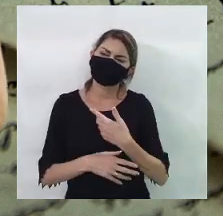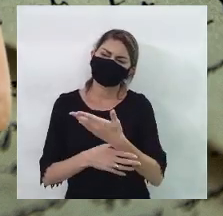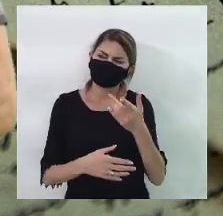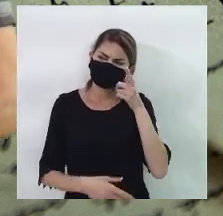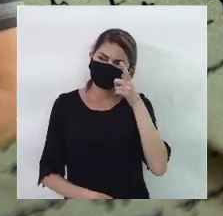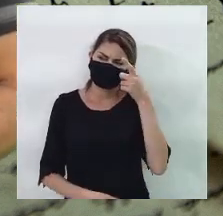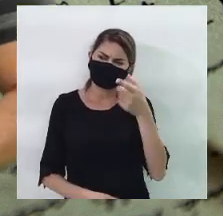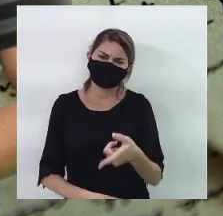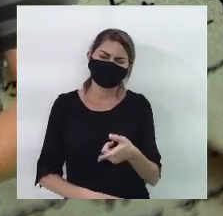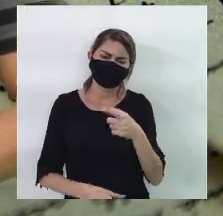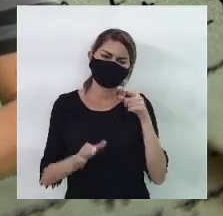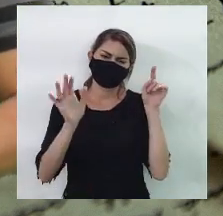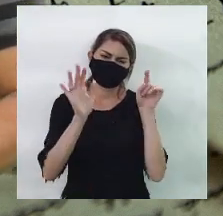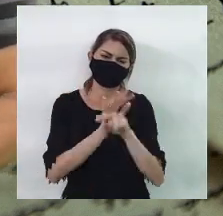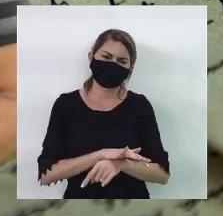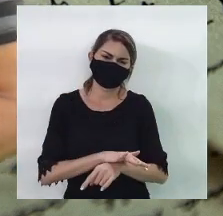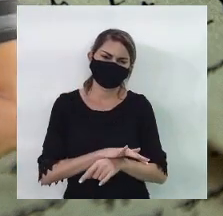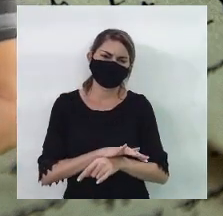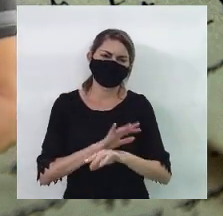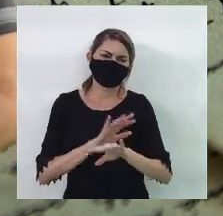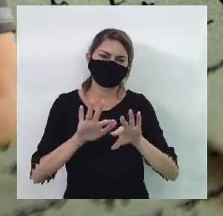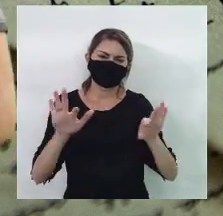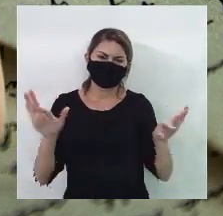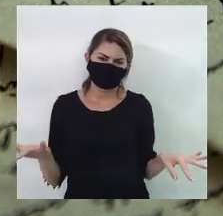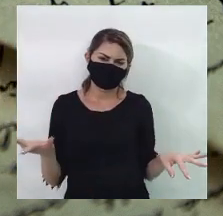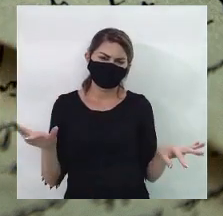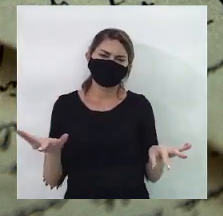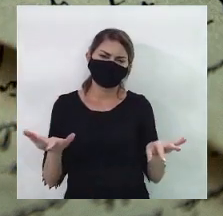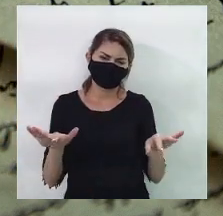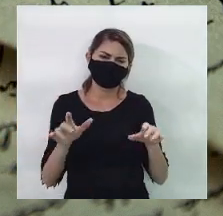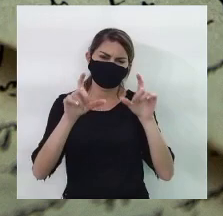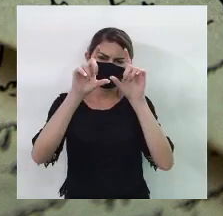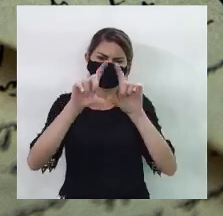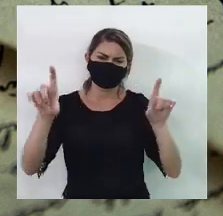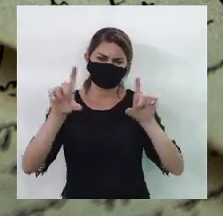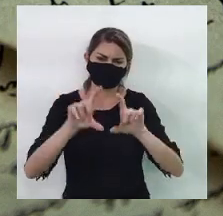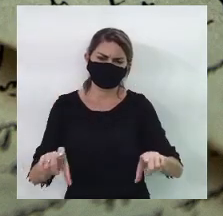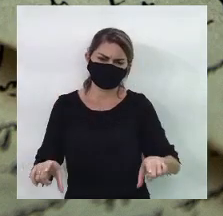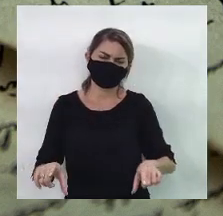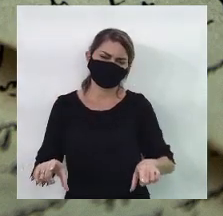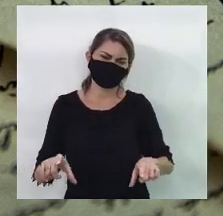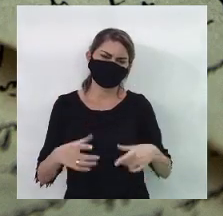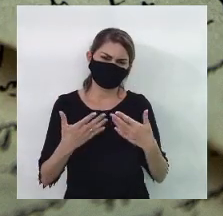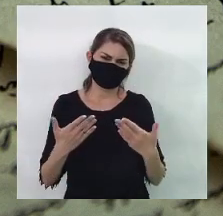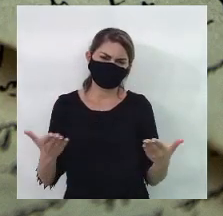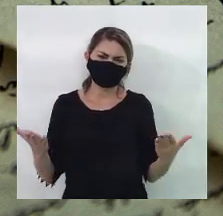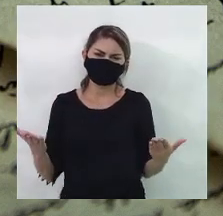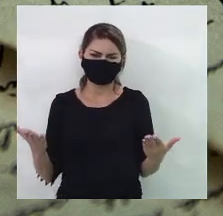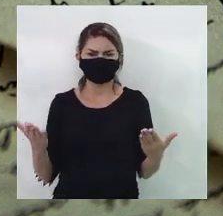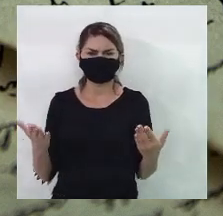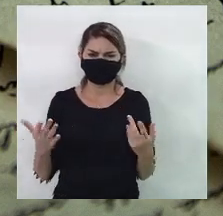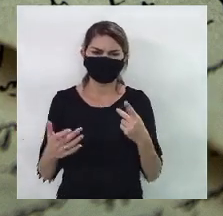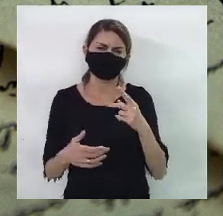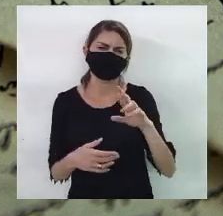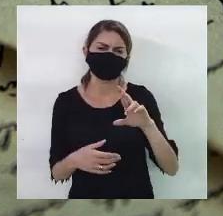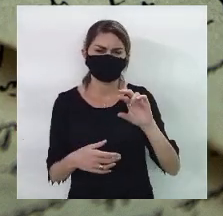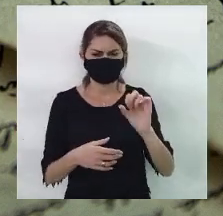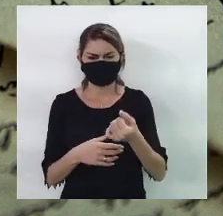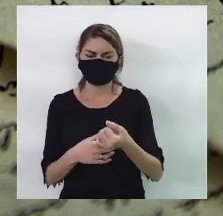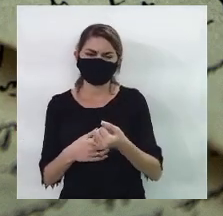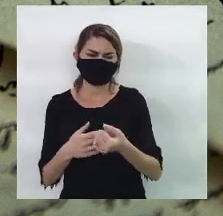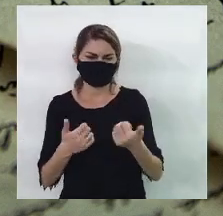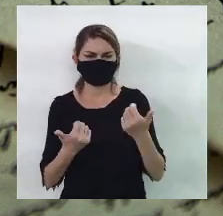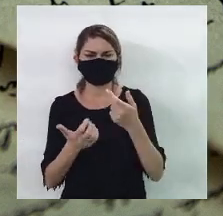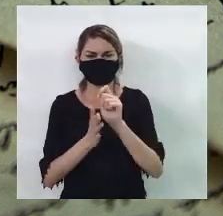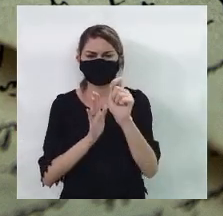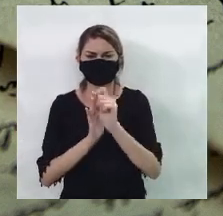o estudante pergunta assim, separa na prosa, no parágrafo, que ela, no caso, essa prosadora, essa